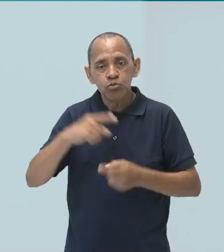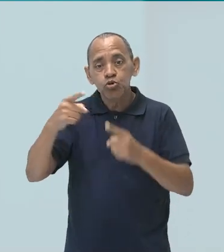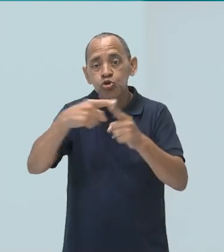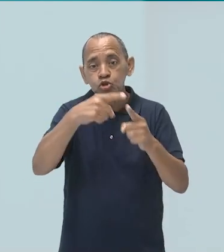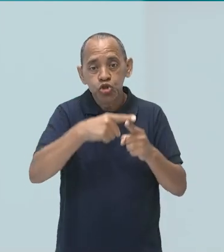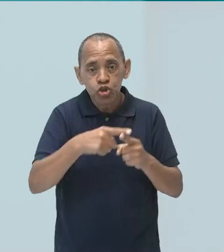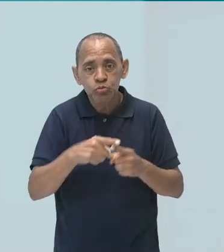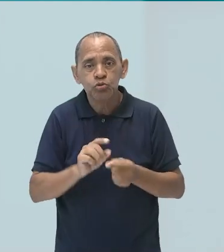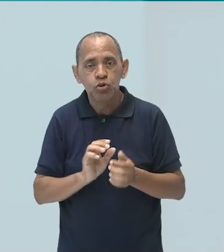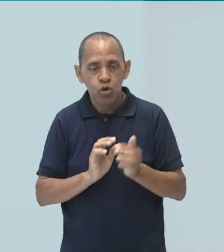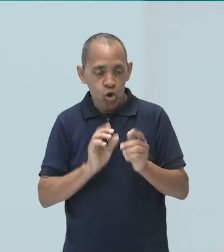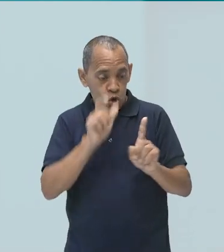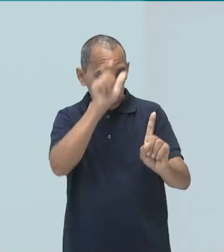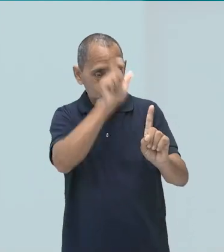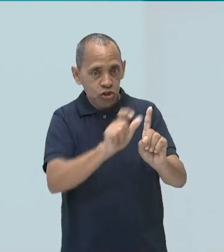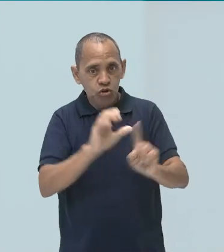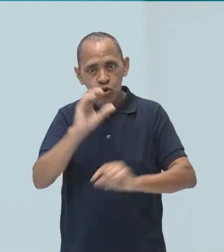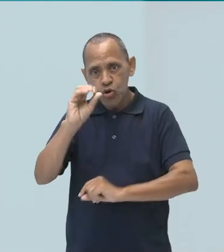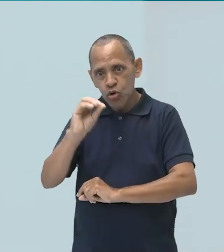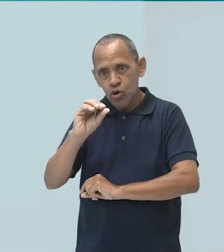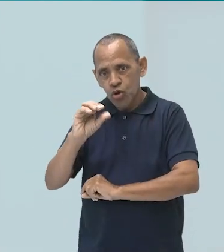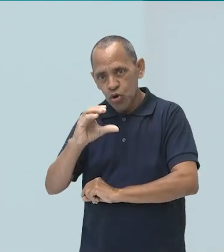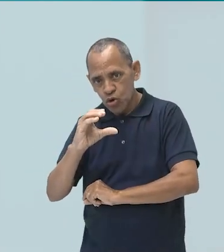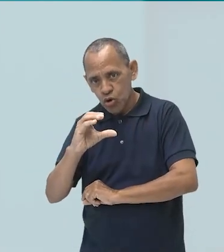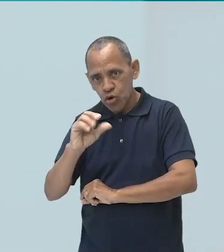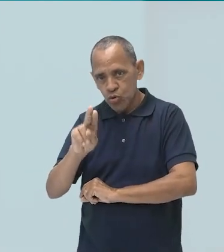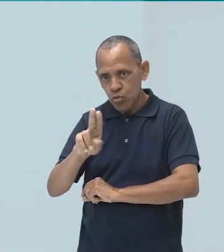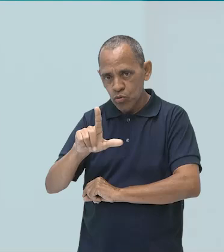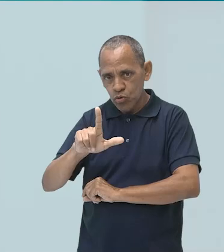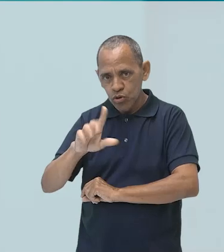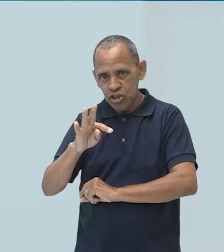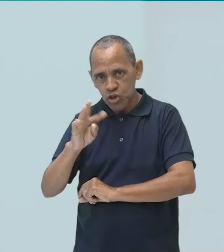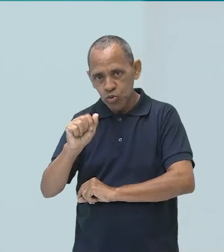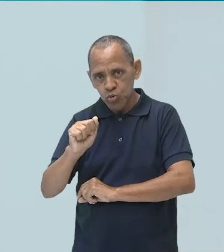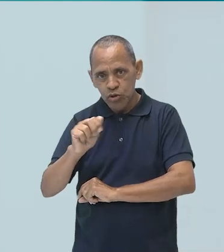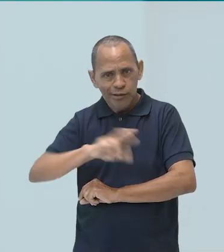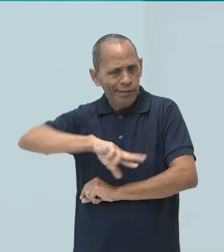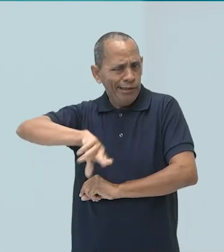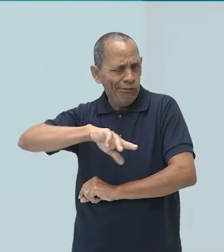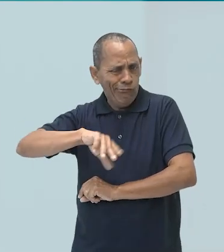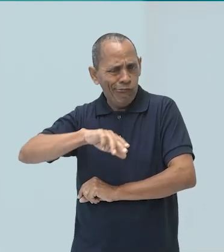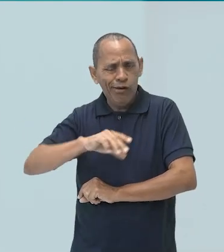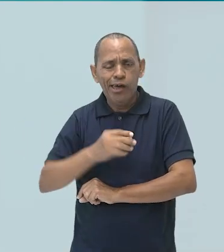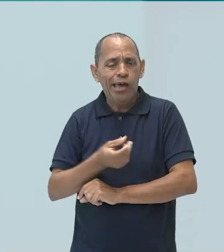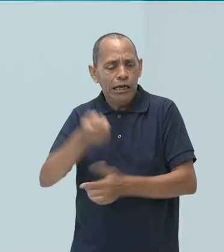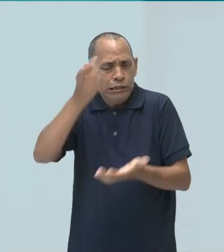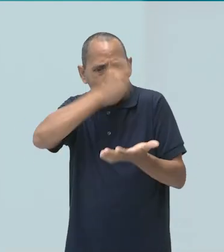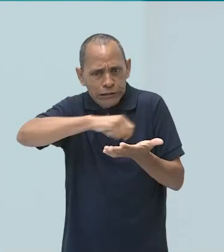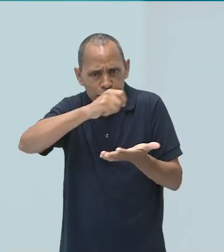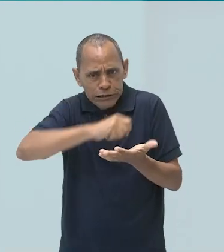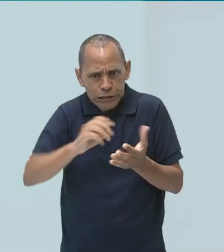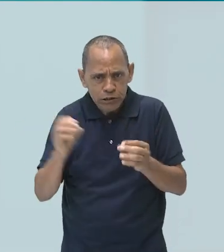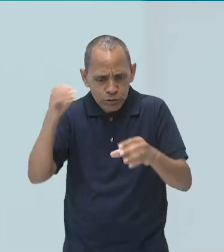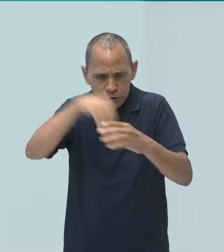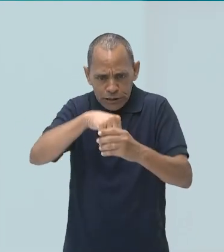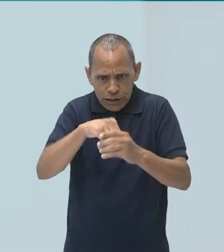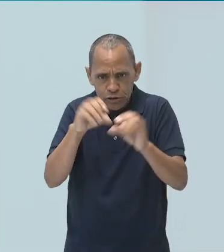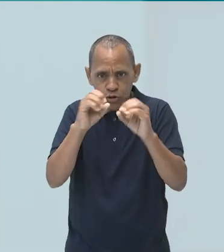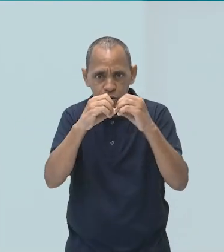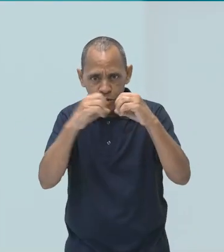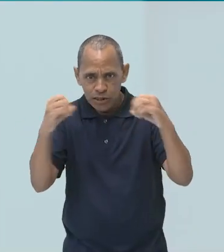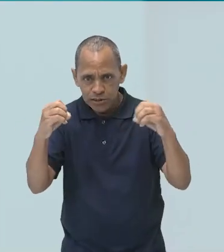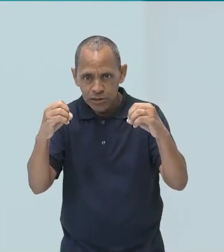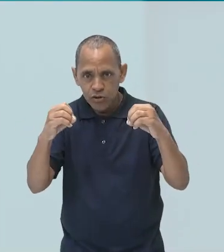o sujeito oculto. É um sujeito que não é falado e não é escrito, ele não aparece escrito no